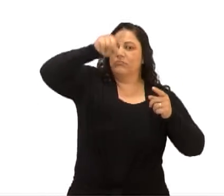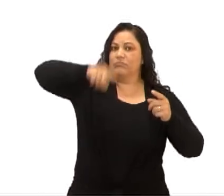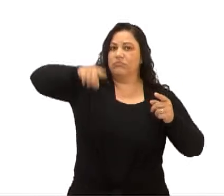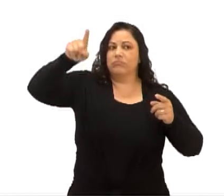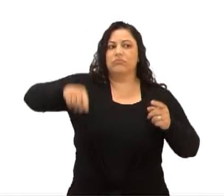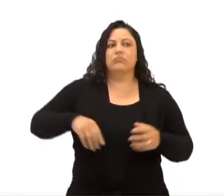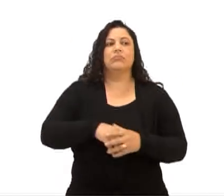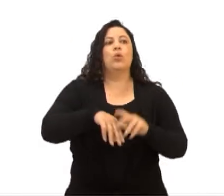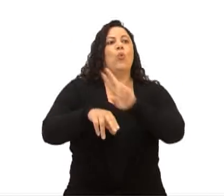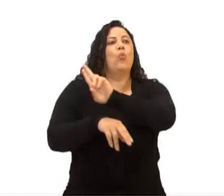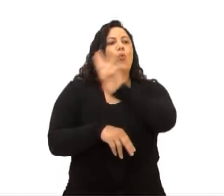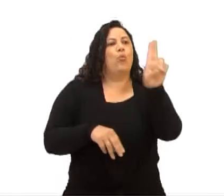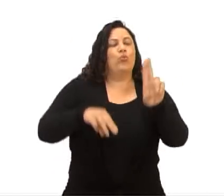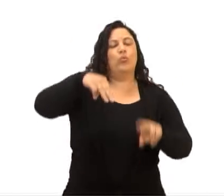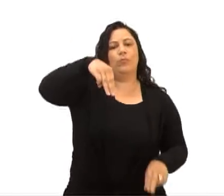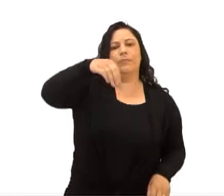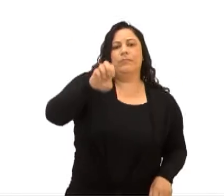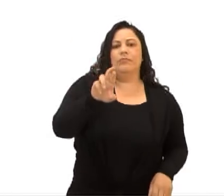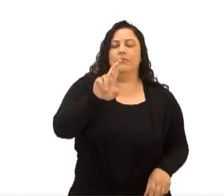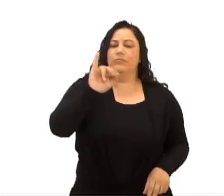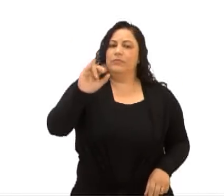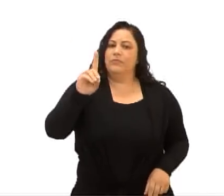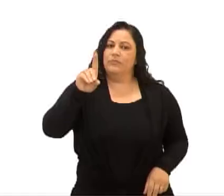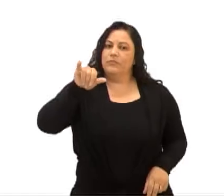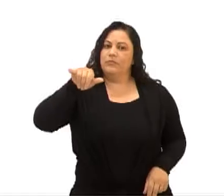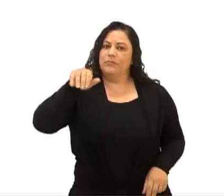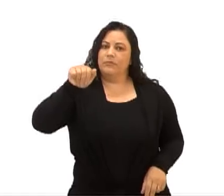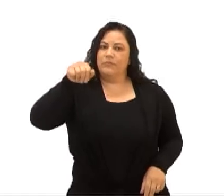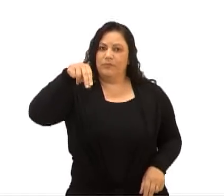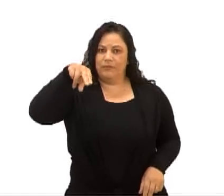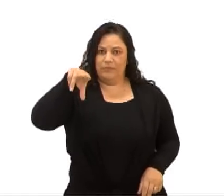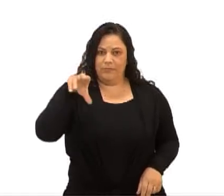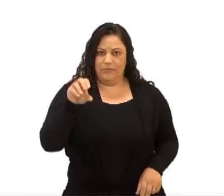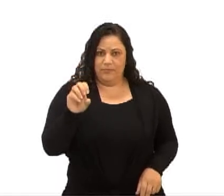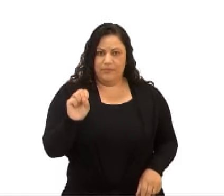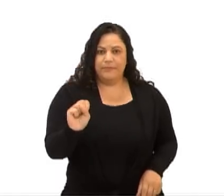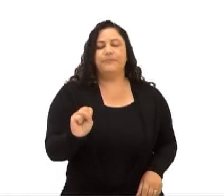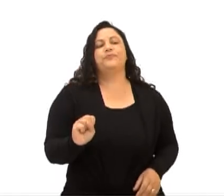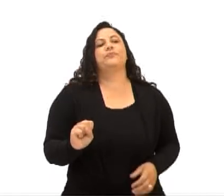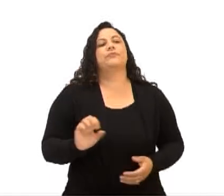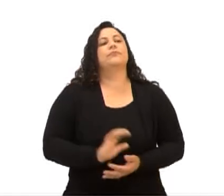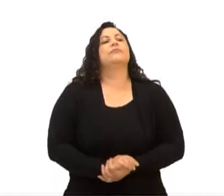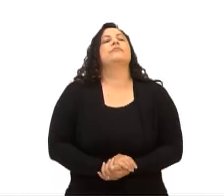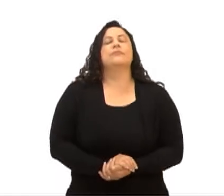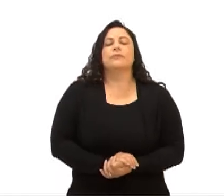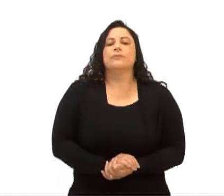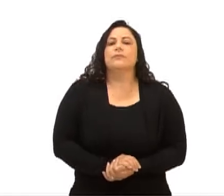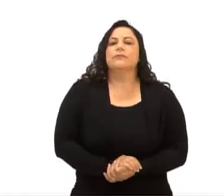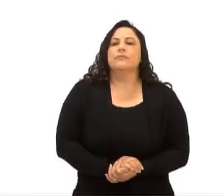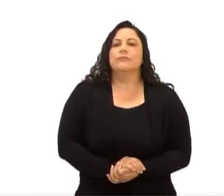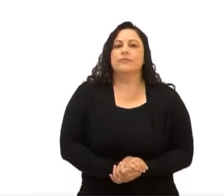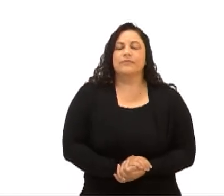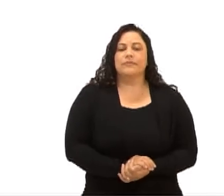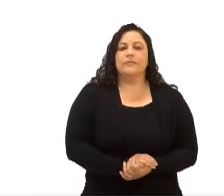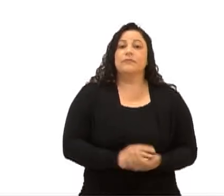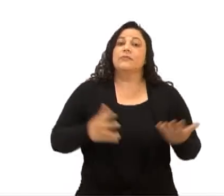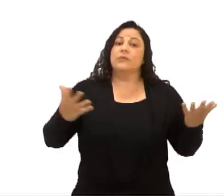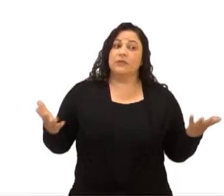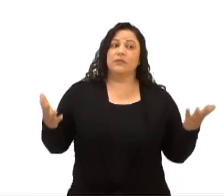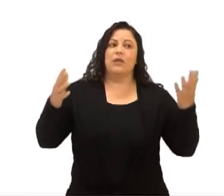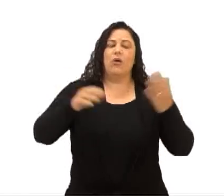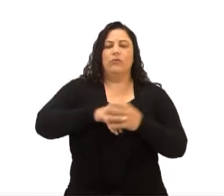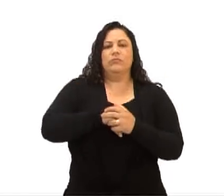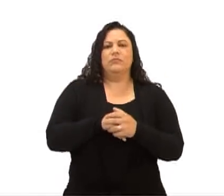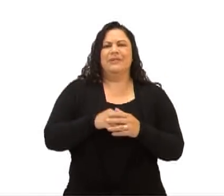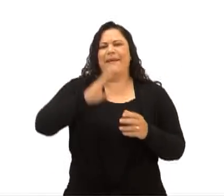chamar de meridianos, né? Então, além dos paralelos, foram criados também as linhas verticais chamadas meridianos. A